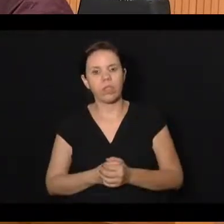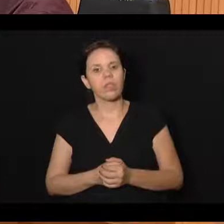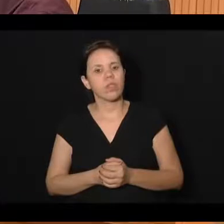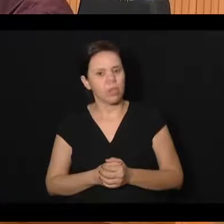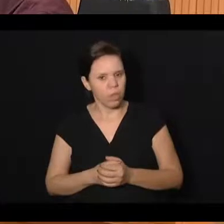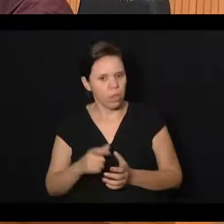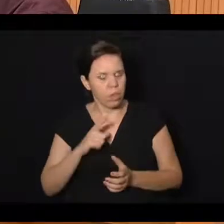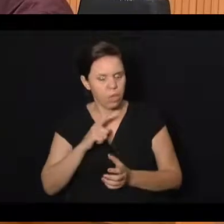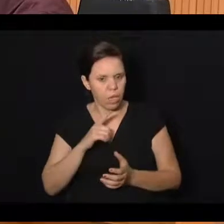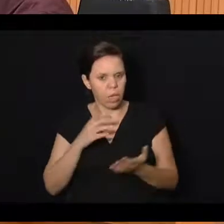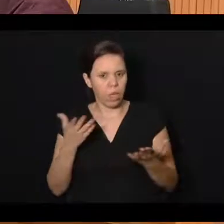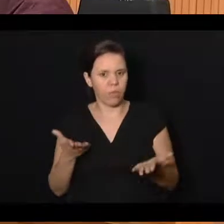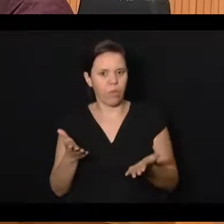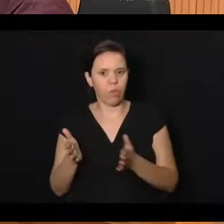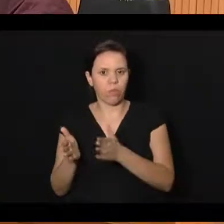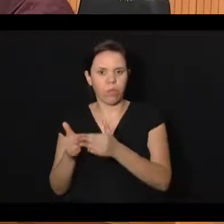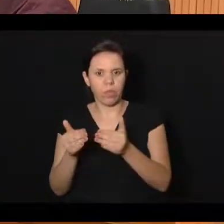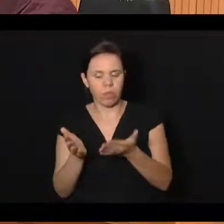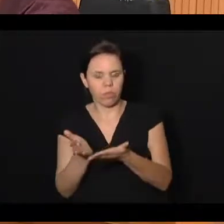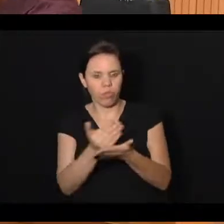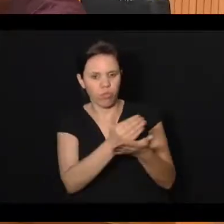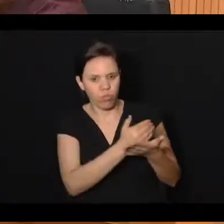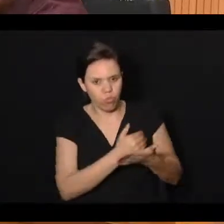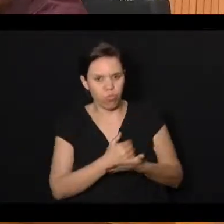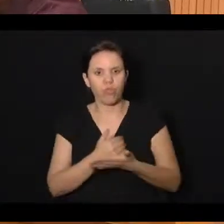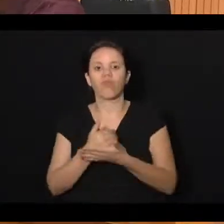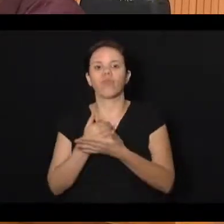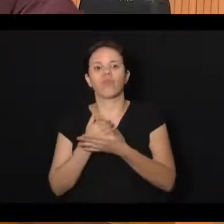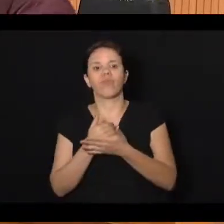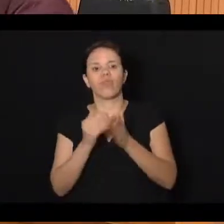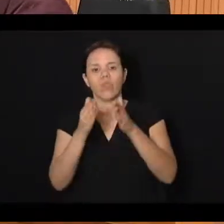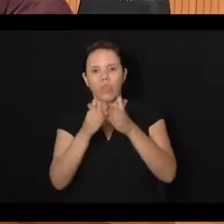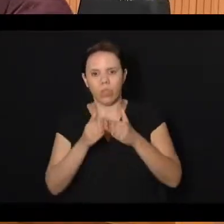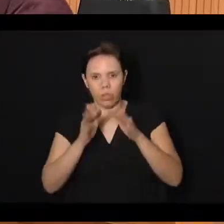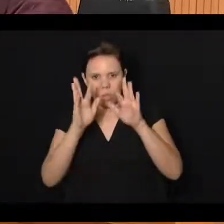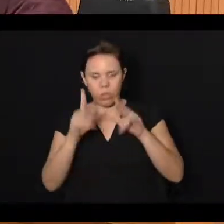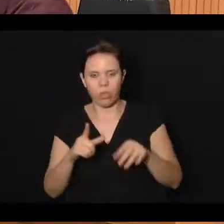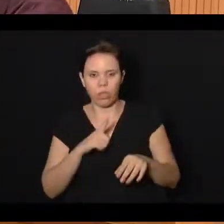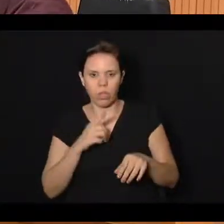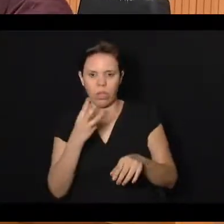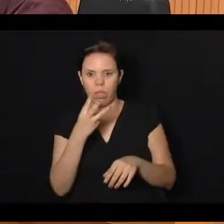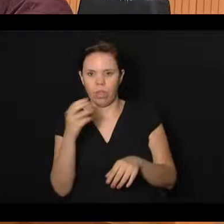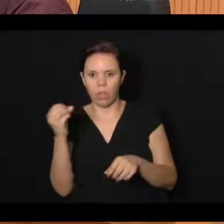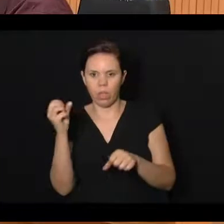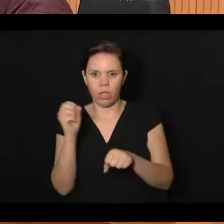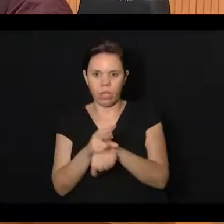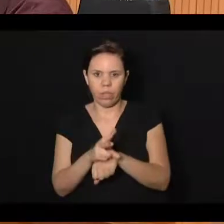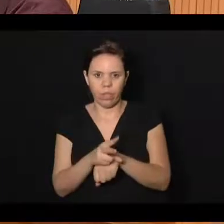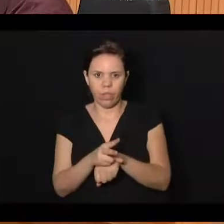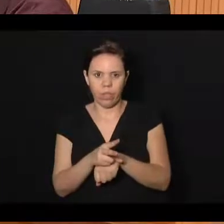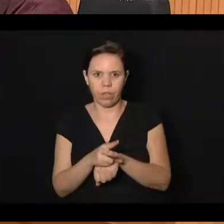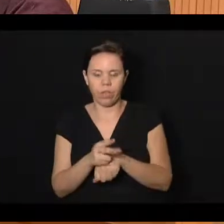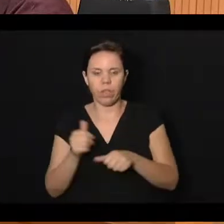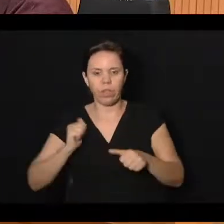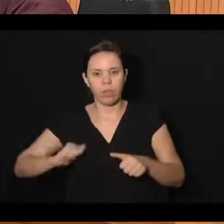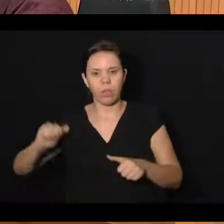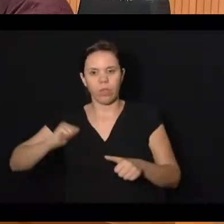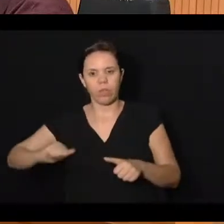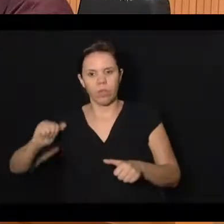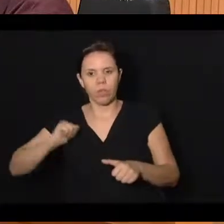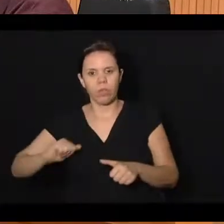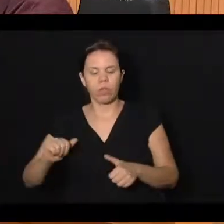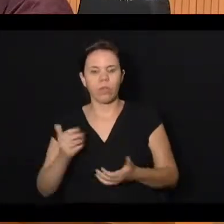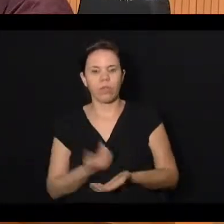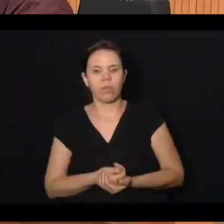para a prefeitura é porque nós temos informação que são 30 vagas para o a bolsa uma amiga